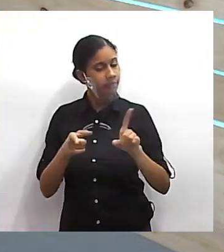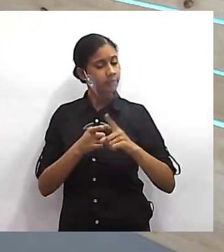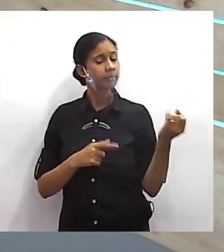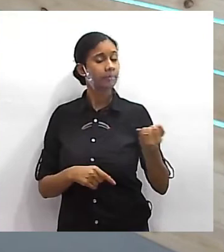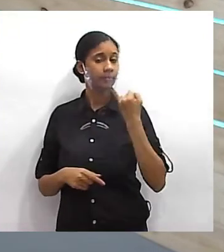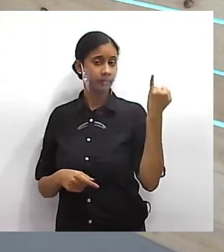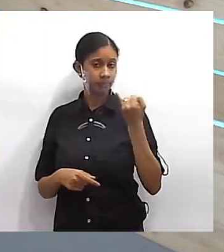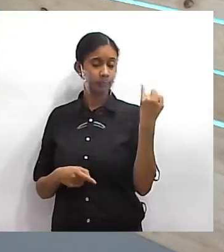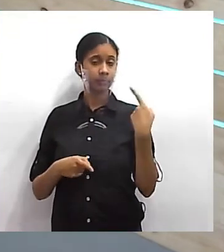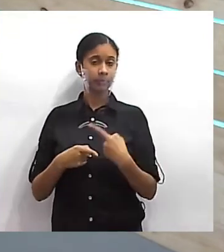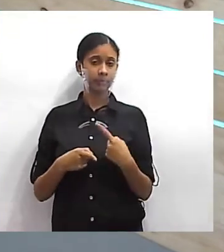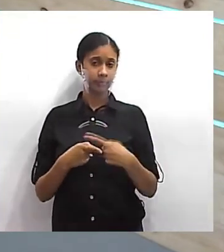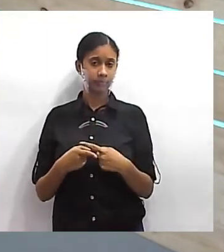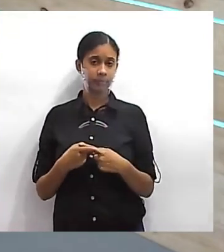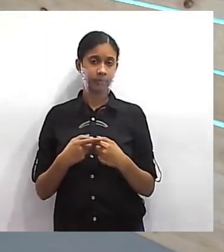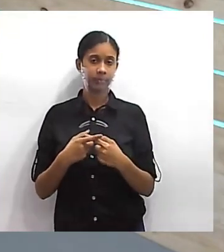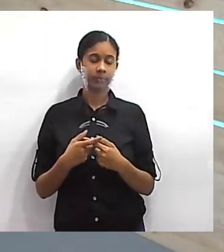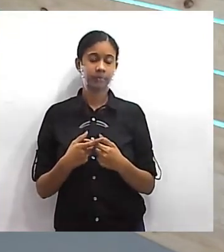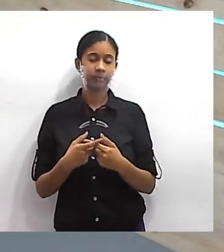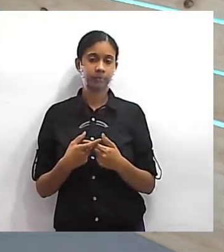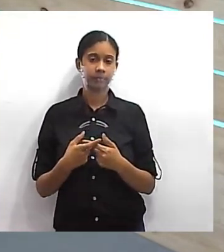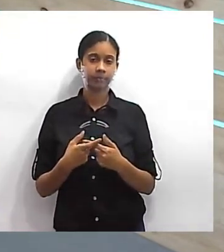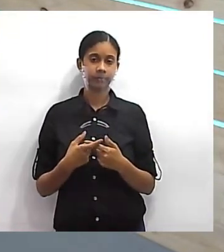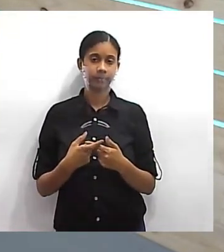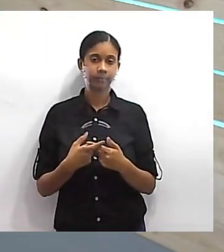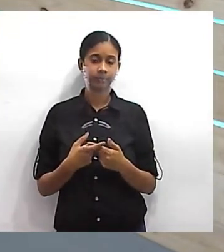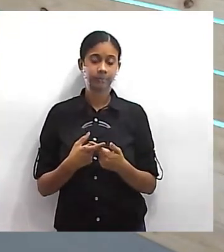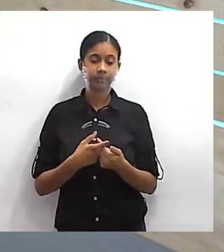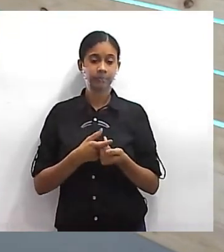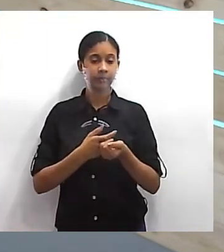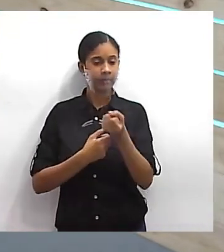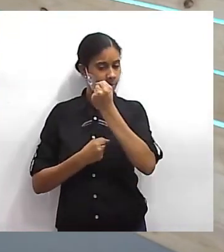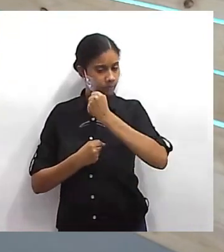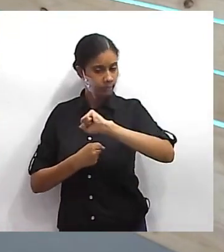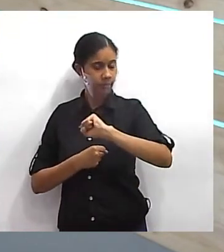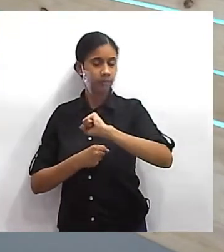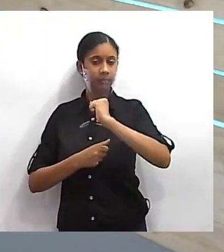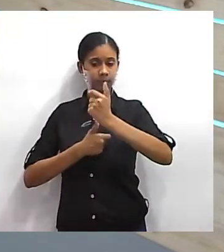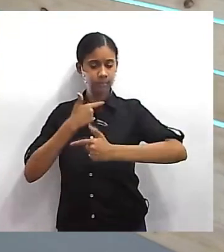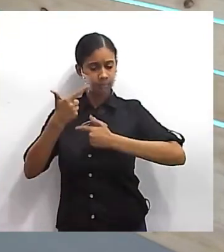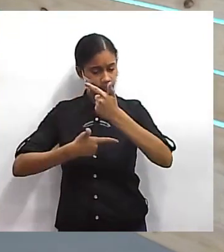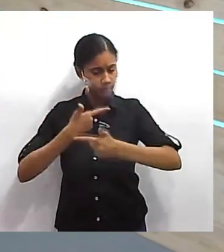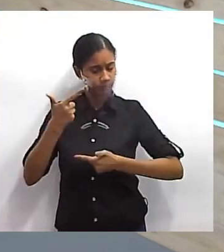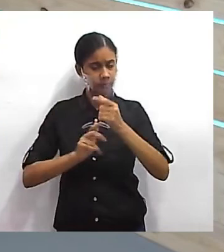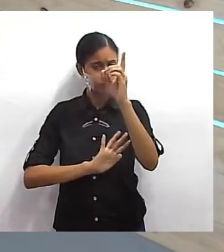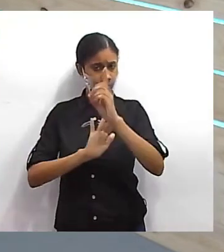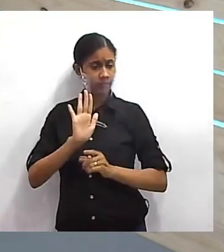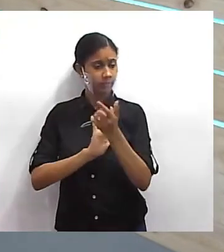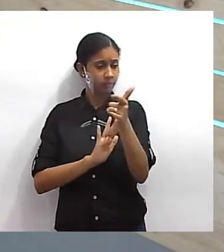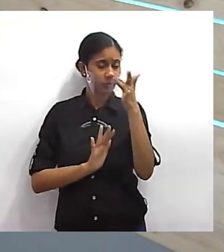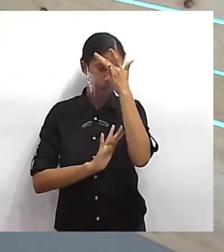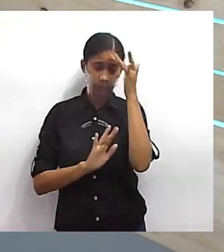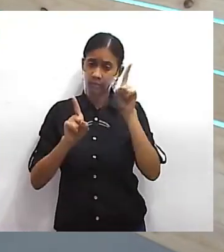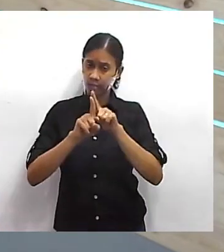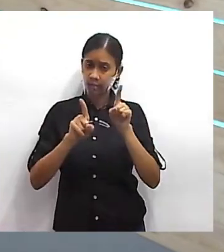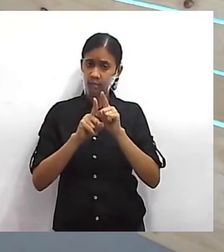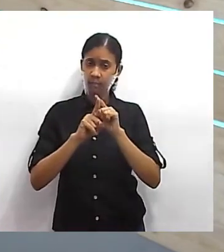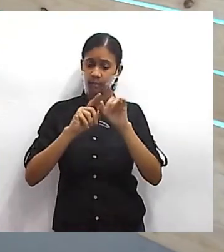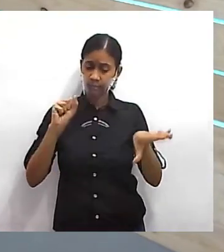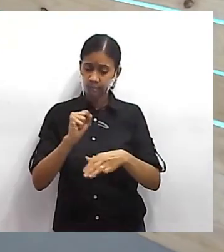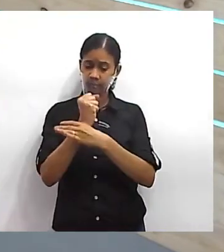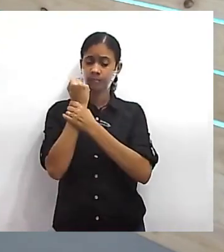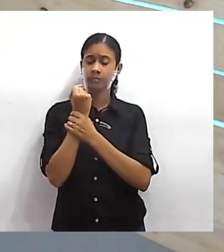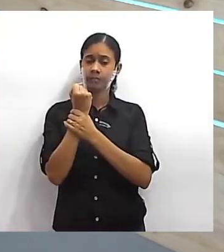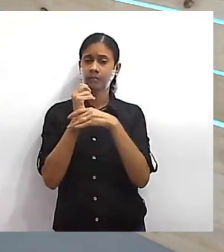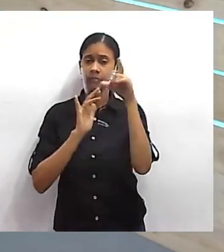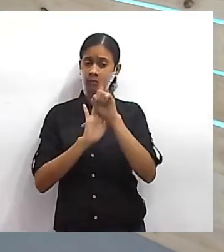que é importante? Porque lutando para garantir o direito do outro, você está consolidando os seus direitos. Eu me lembro de